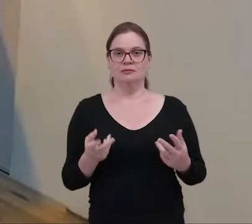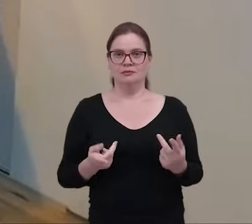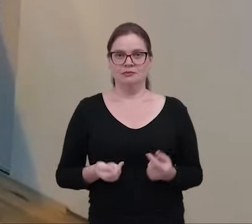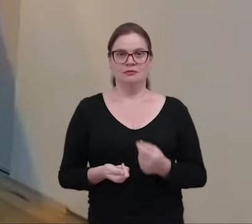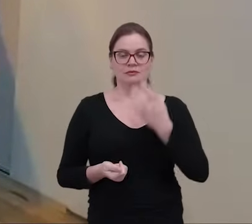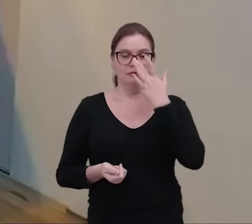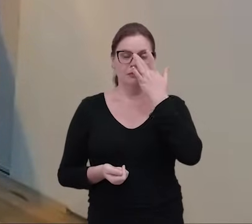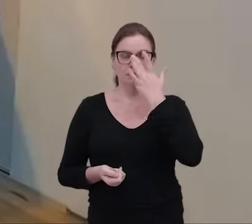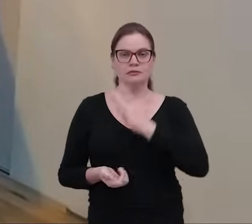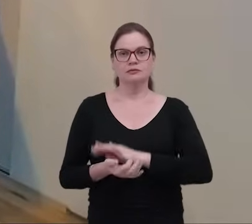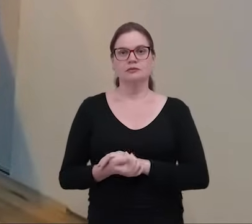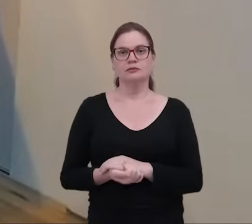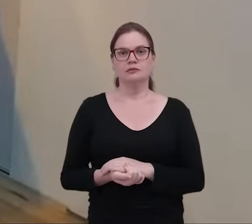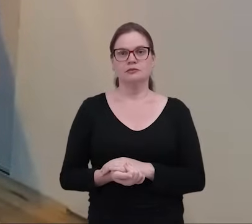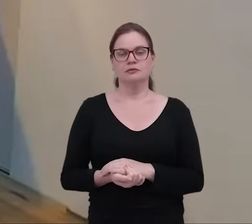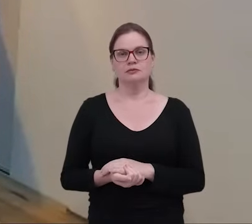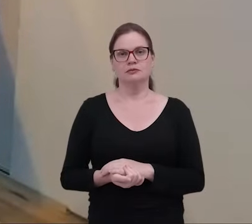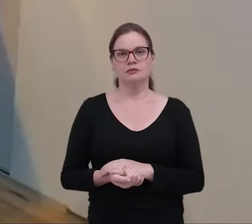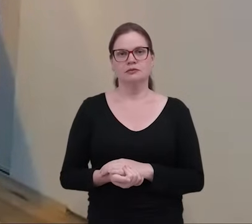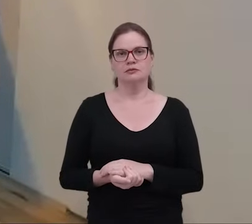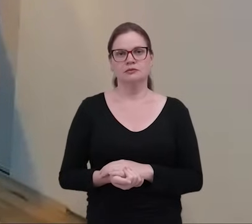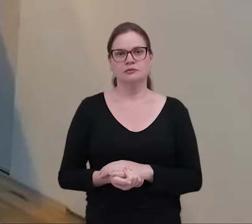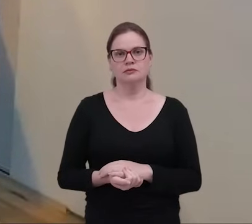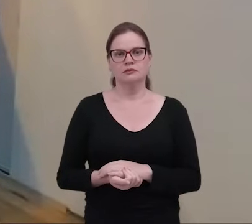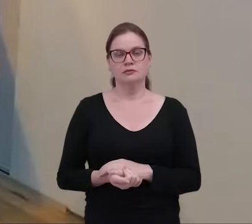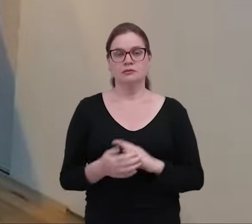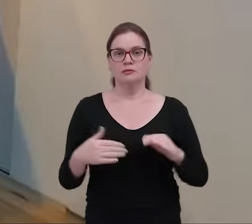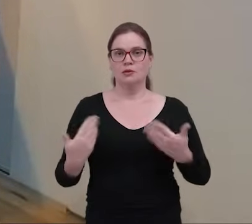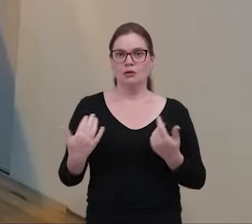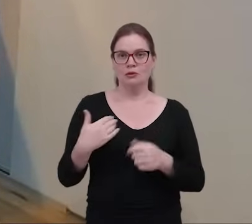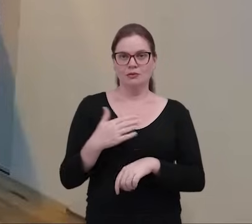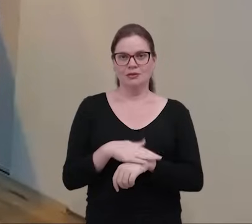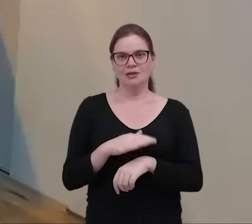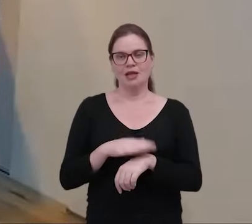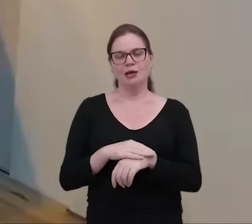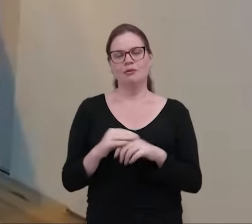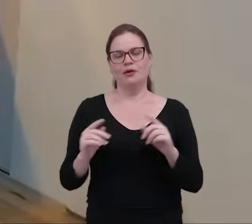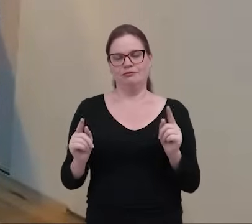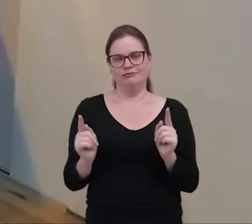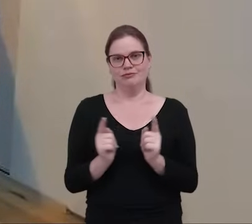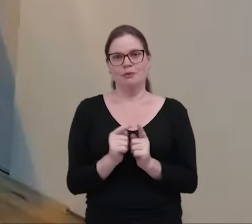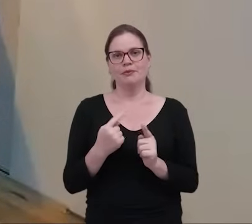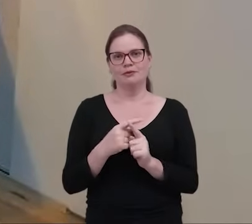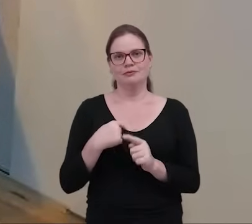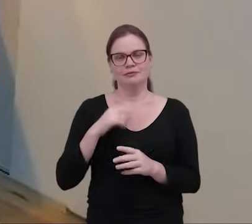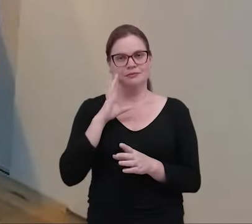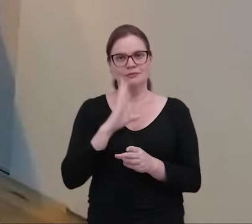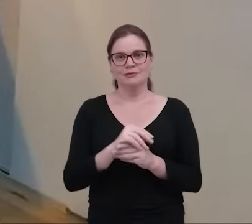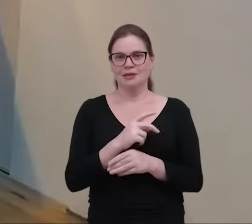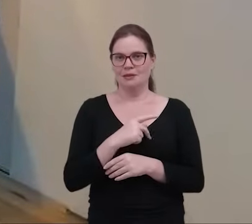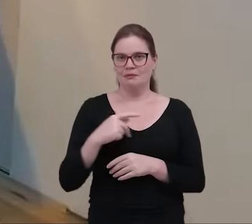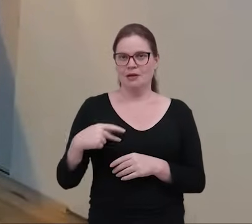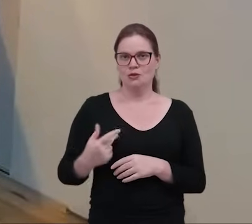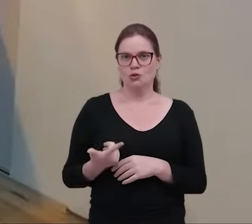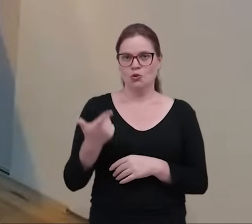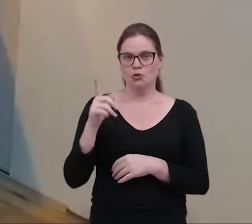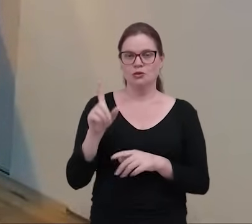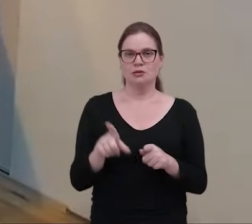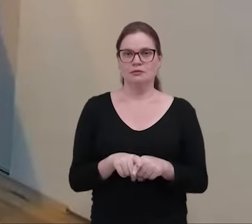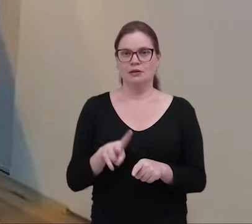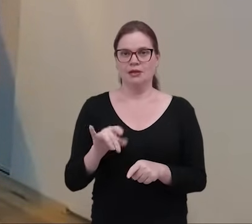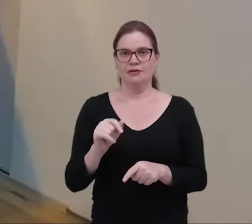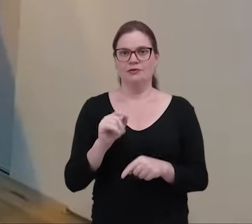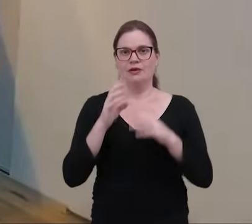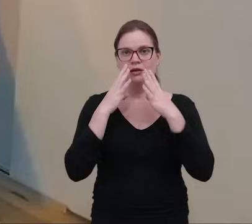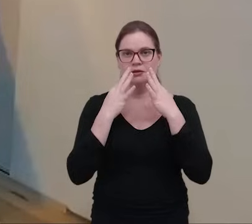experiências, e como o tempo é curto, pastor Daniel, sei que ainda temos aí o pastor Júlio, né, vai dar um